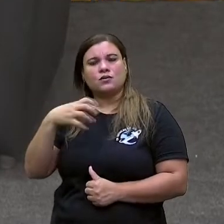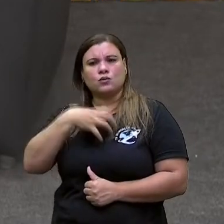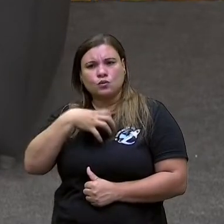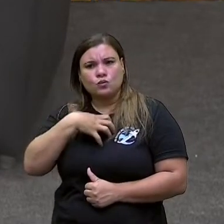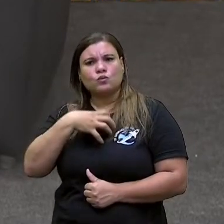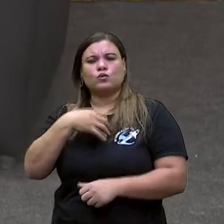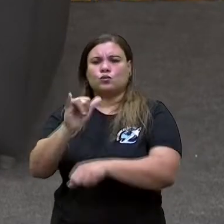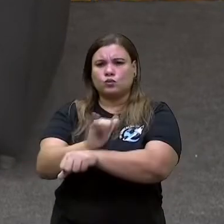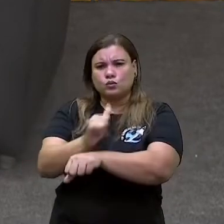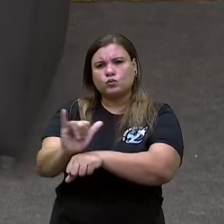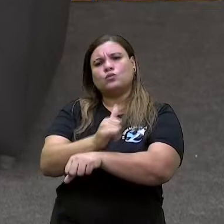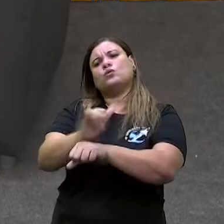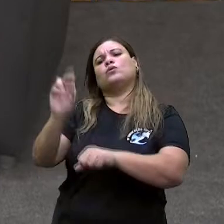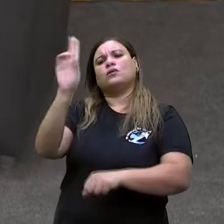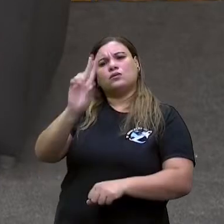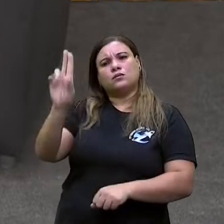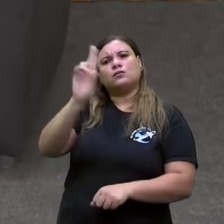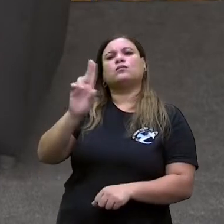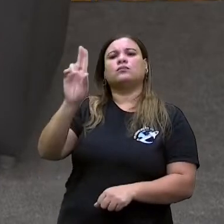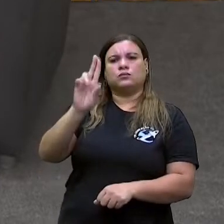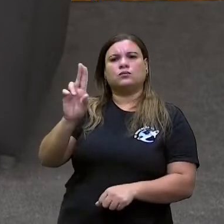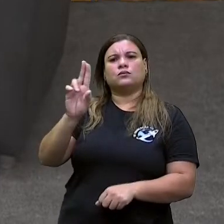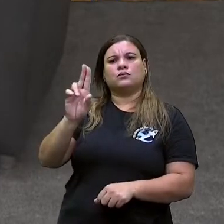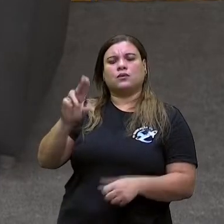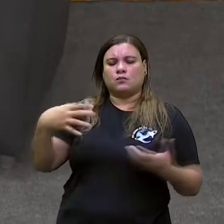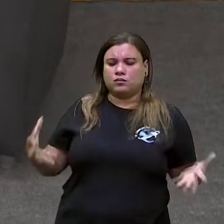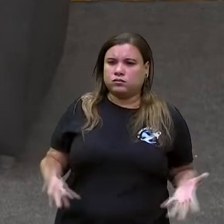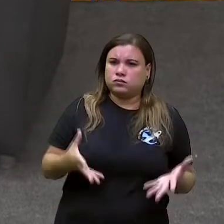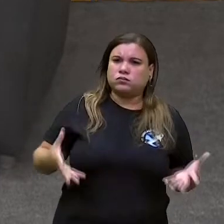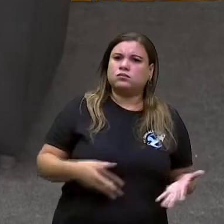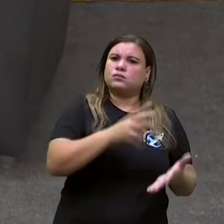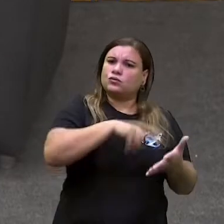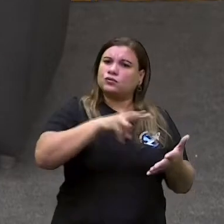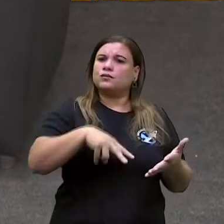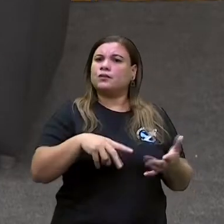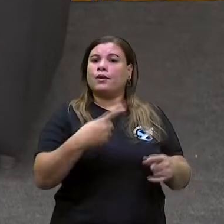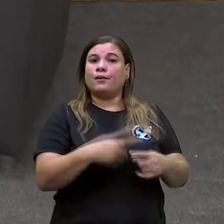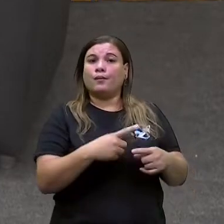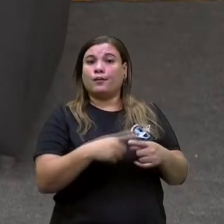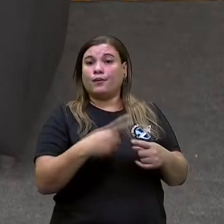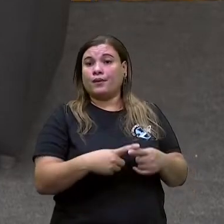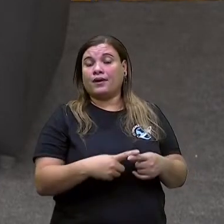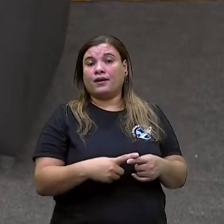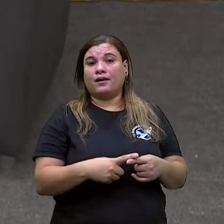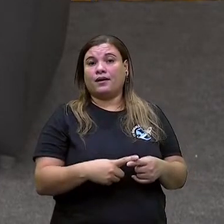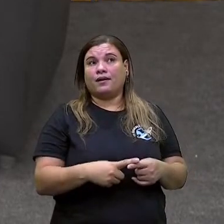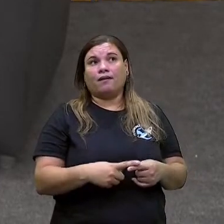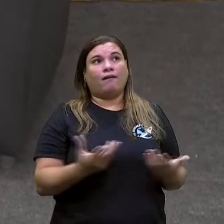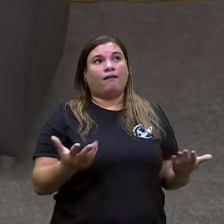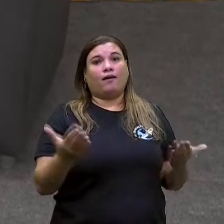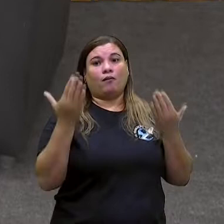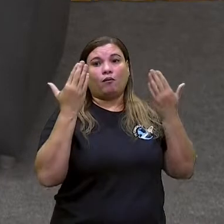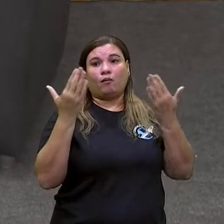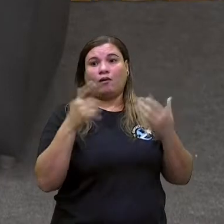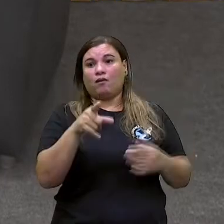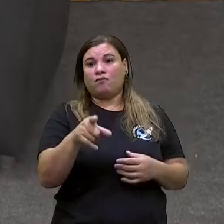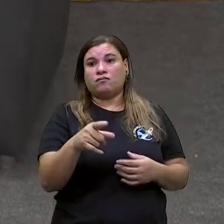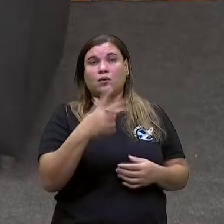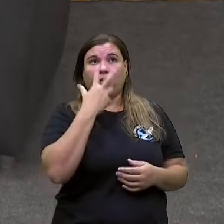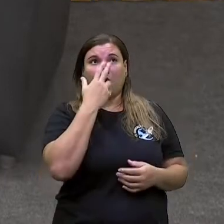gostar, não tenha receio de deixá-lo. Isso não é defeito, isso não é um problema. Agora, se você